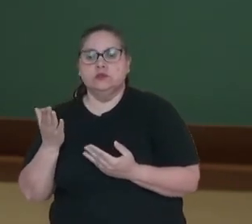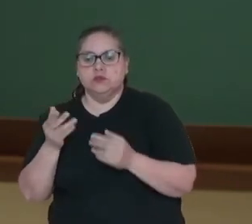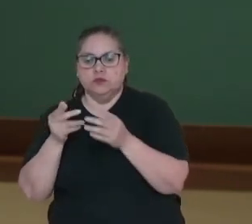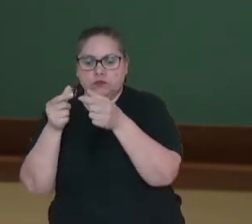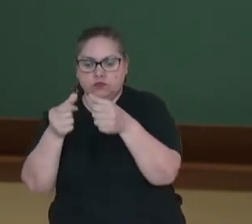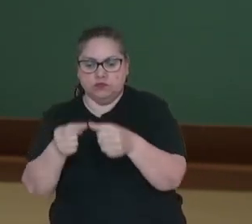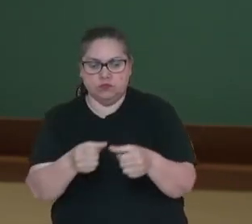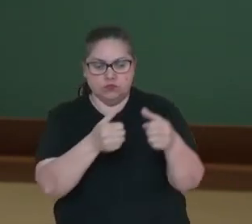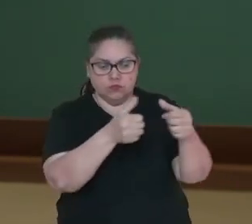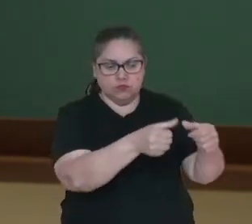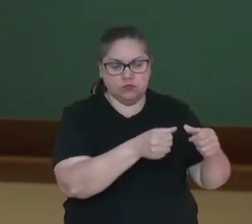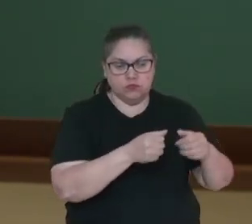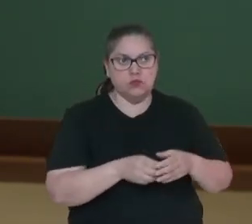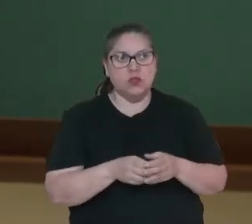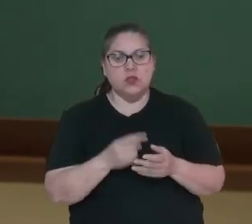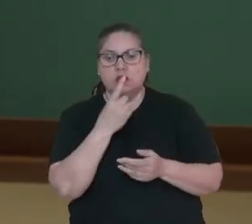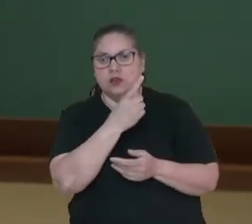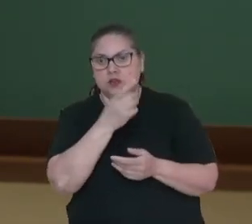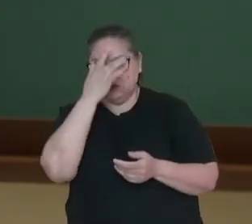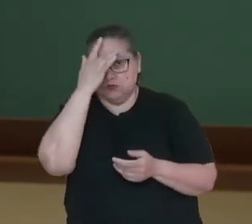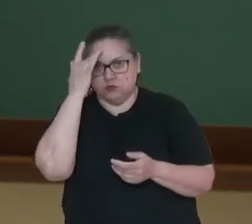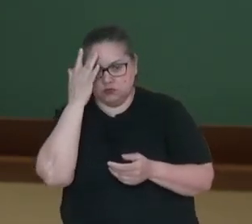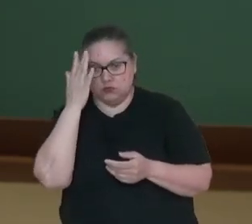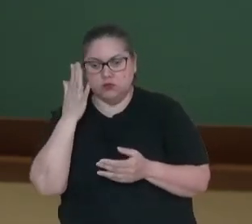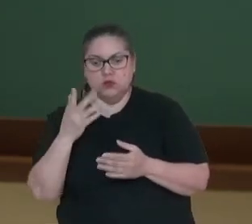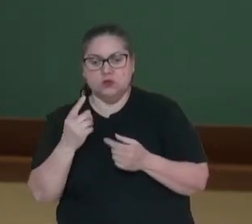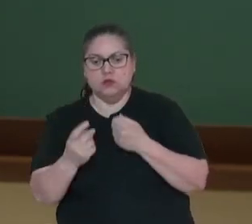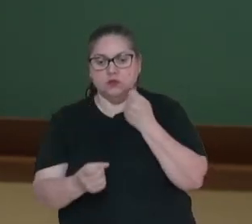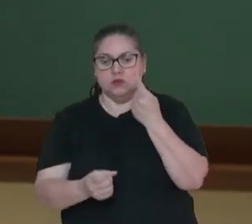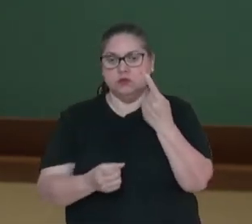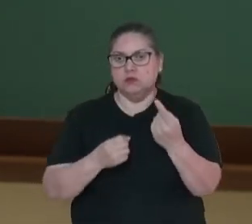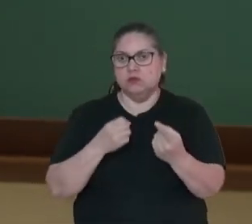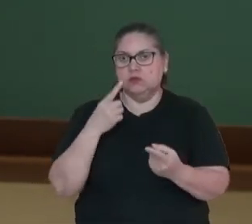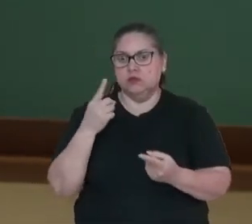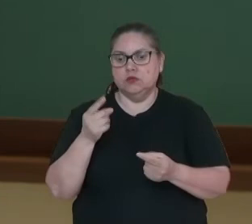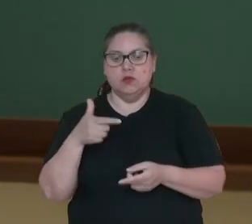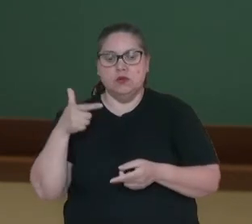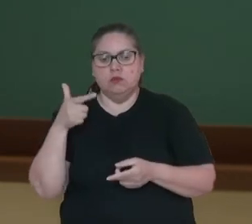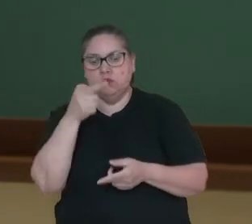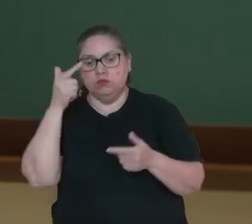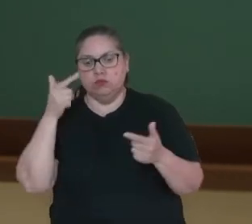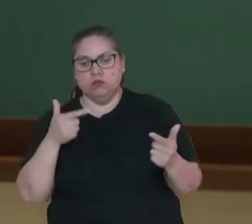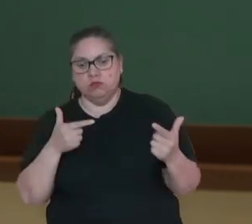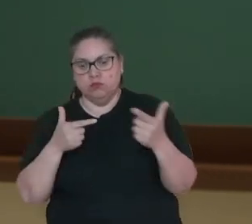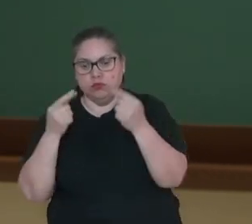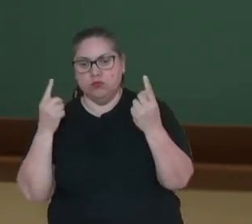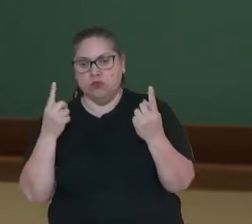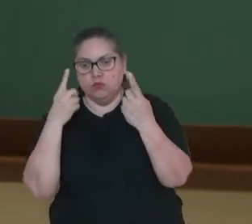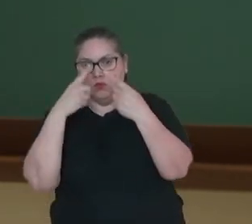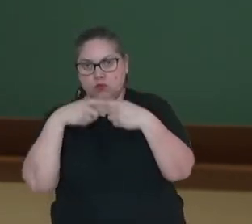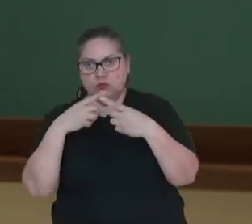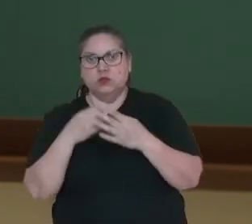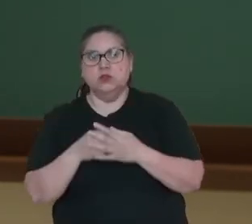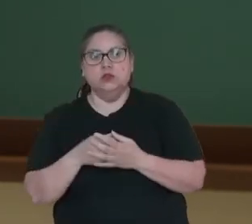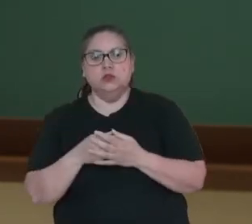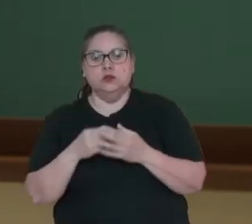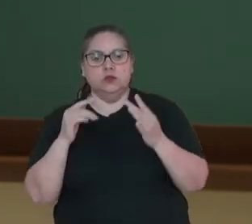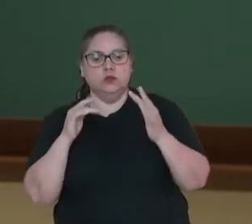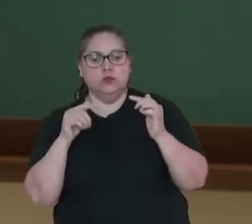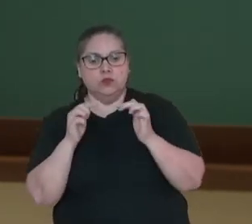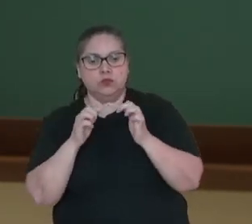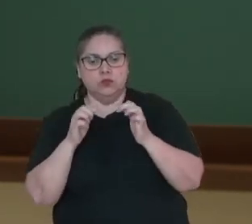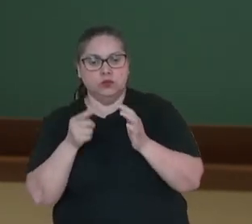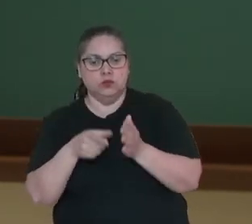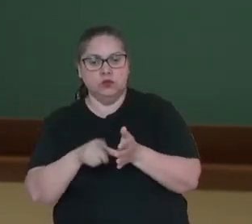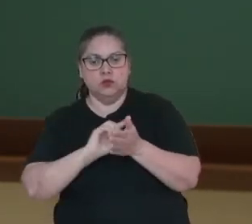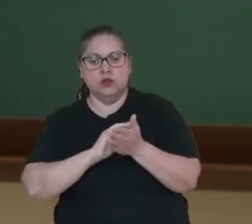Dispostos os navios, cada jogador alternadamente dispara contra seu adversário, combinando